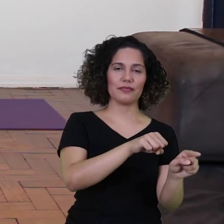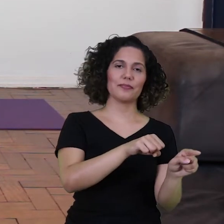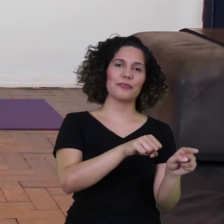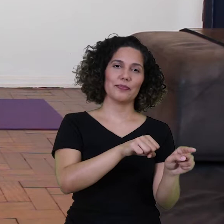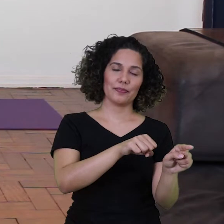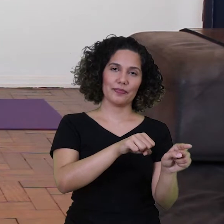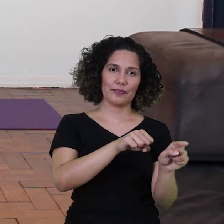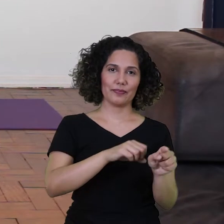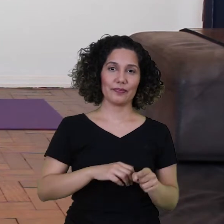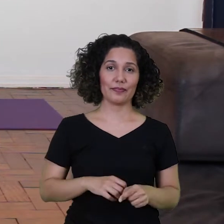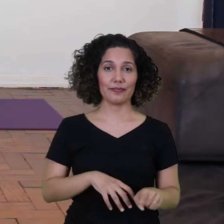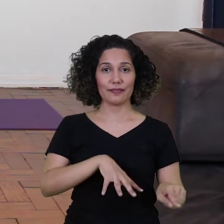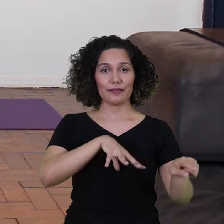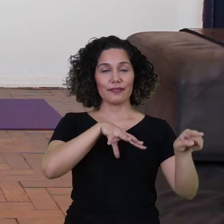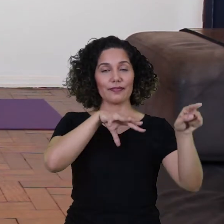pausa,